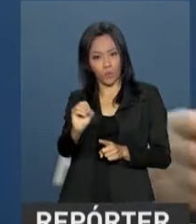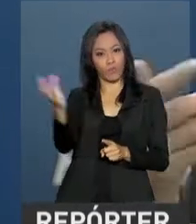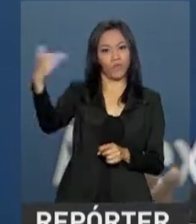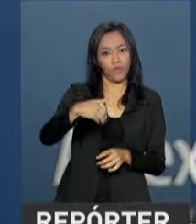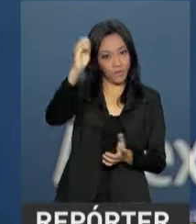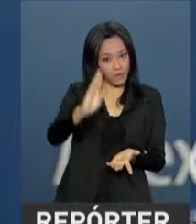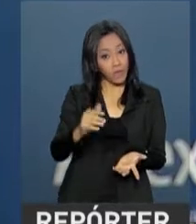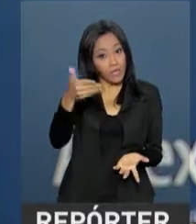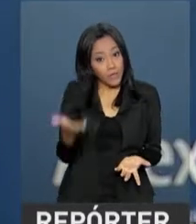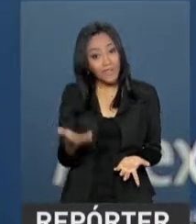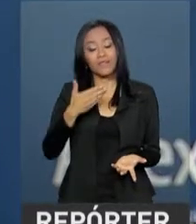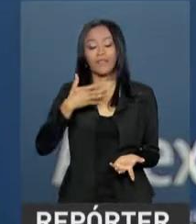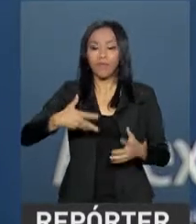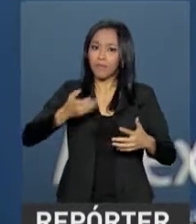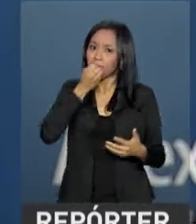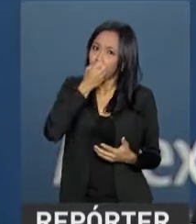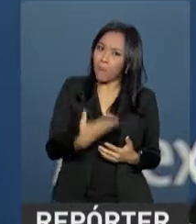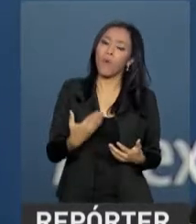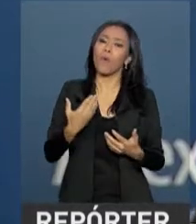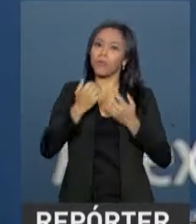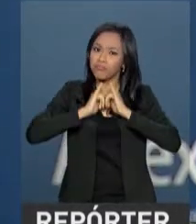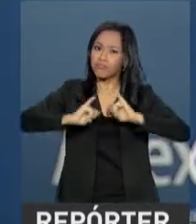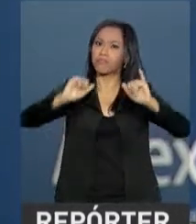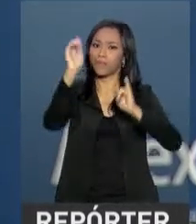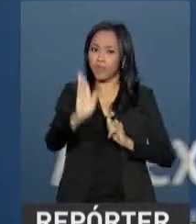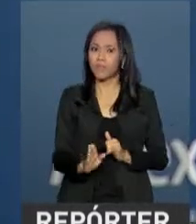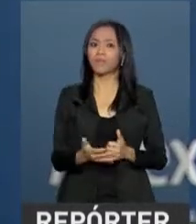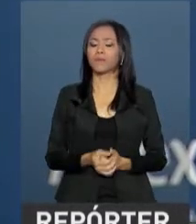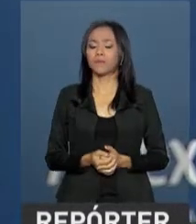muito alvissareiro para o nosso país o